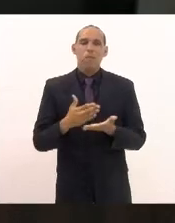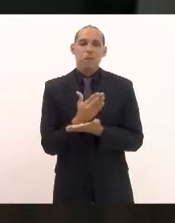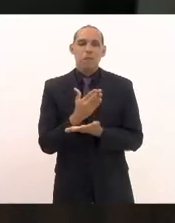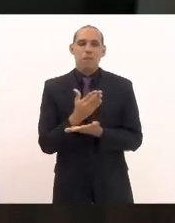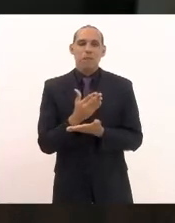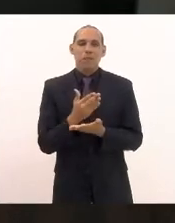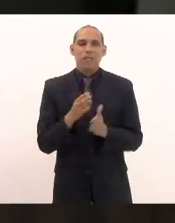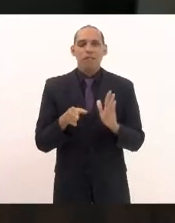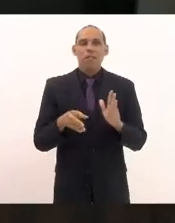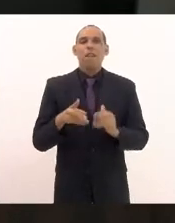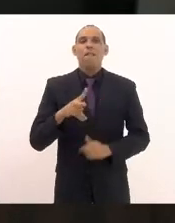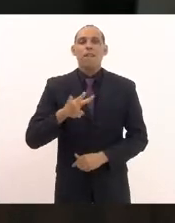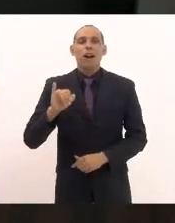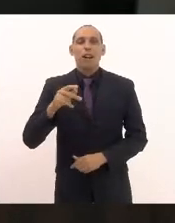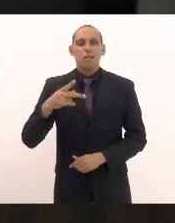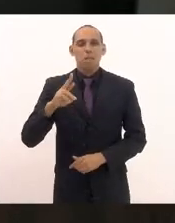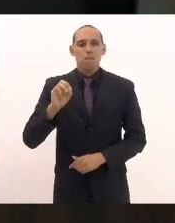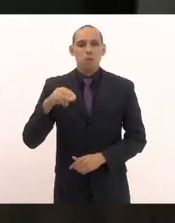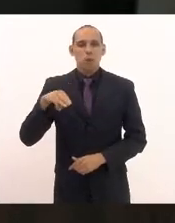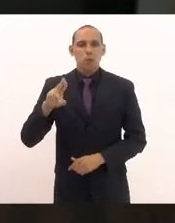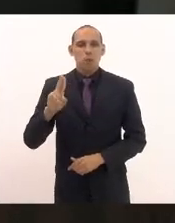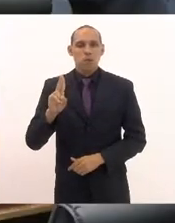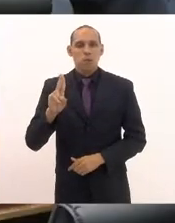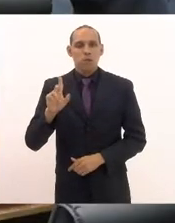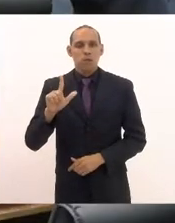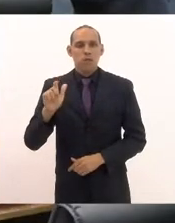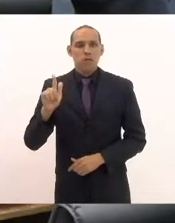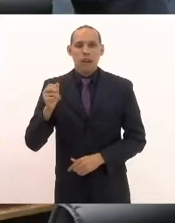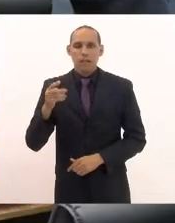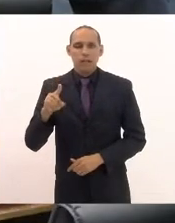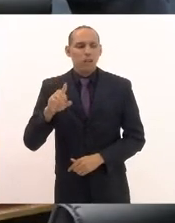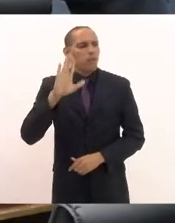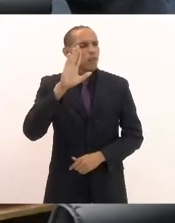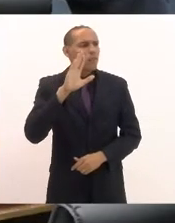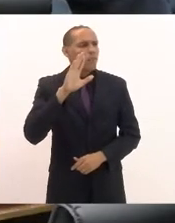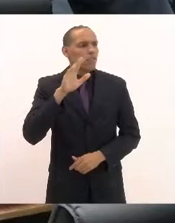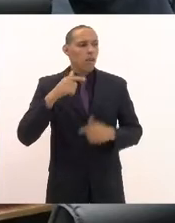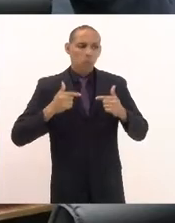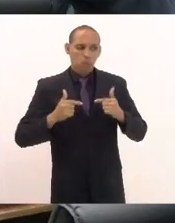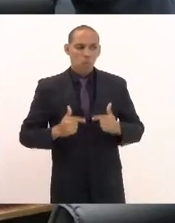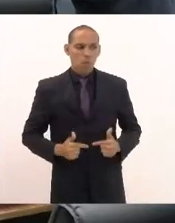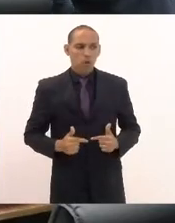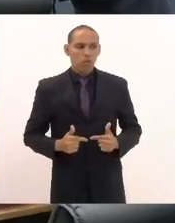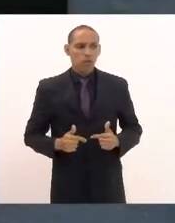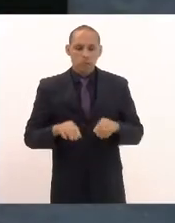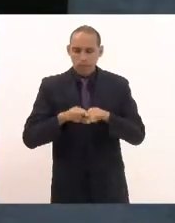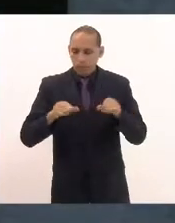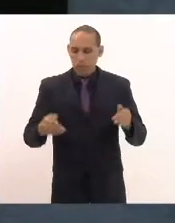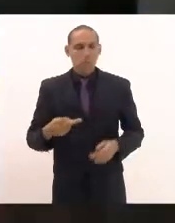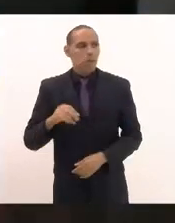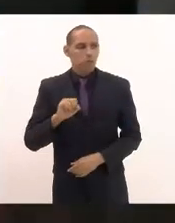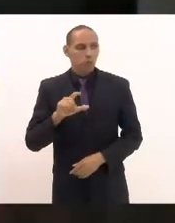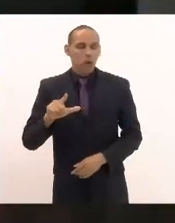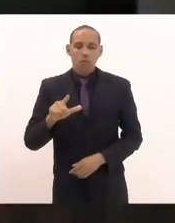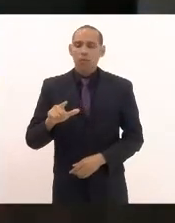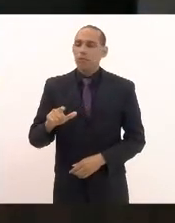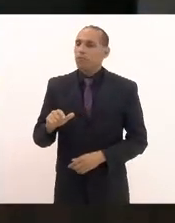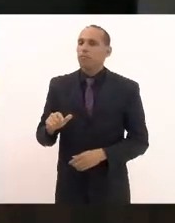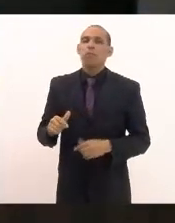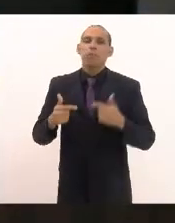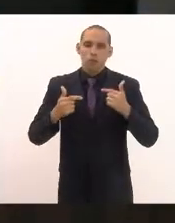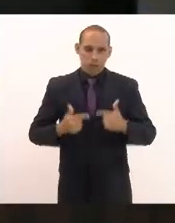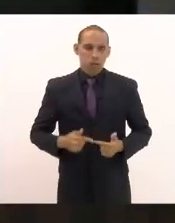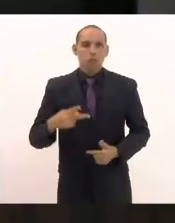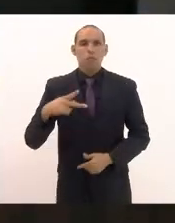Vai à promulgação. Anuncio. Senhora presidenta, abstenção, por favor, da bancada do PSOL. Abstenção da bancada do